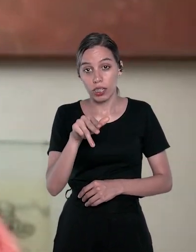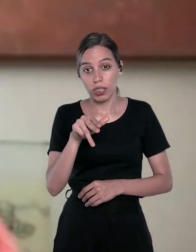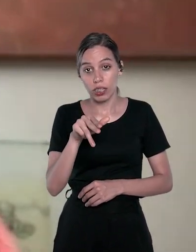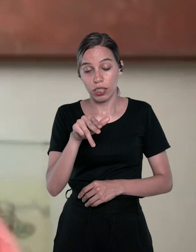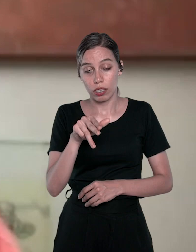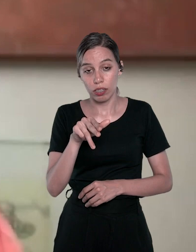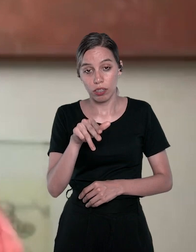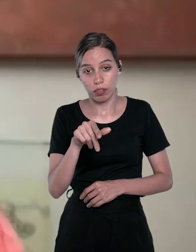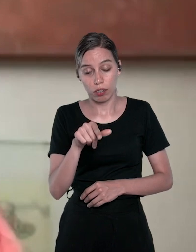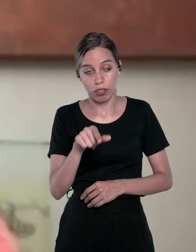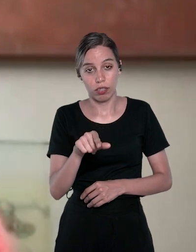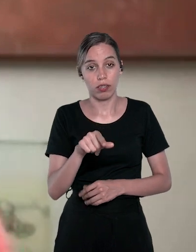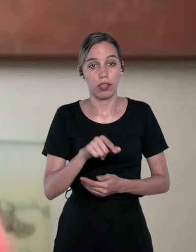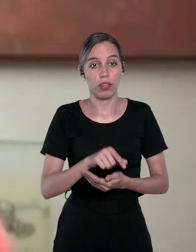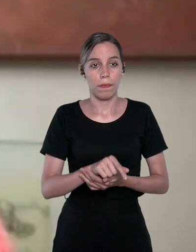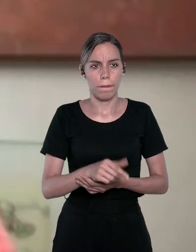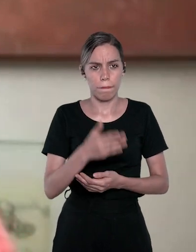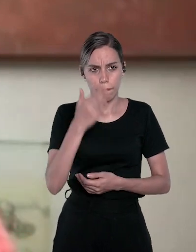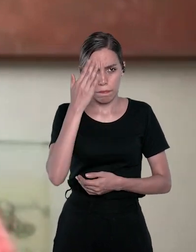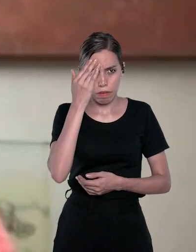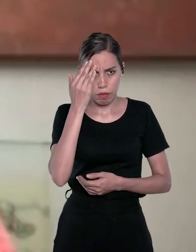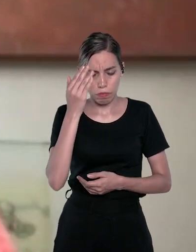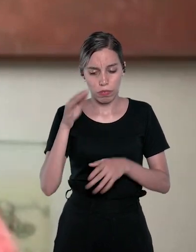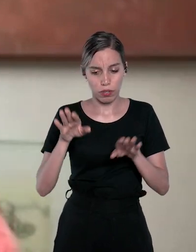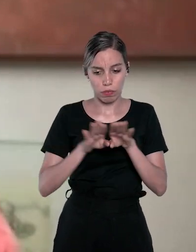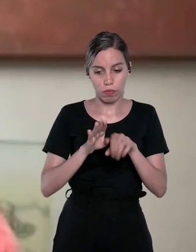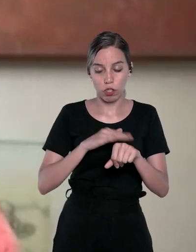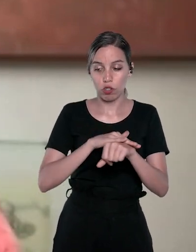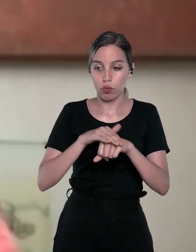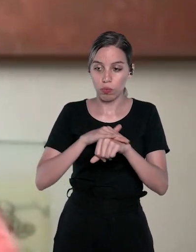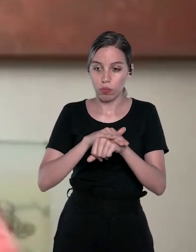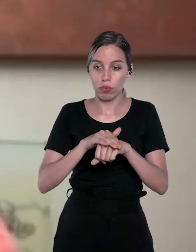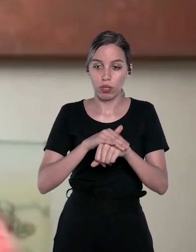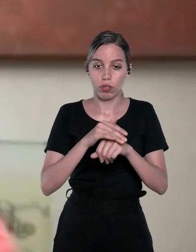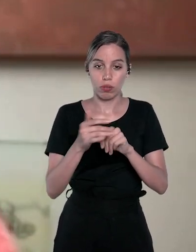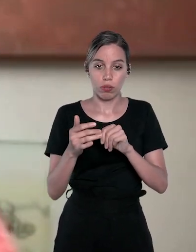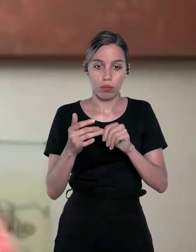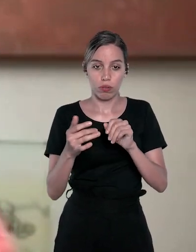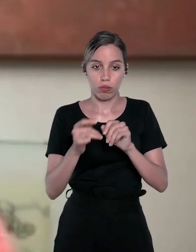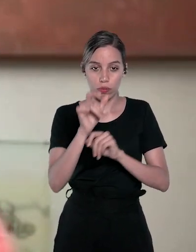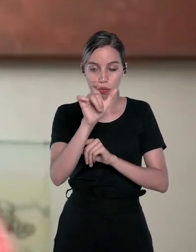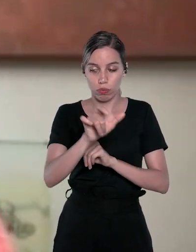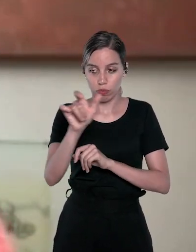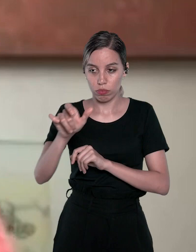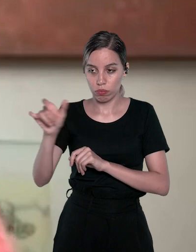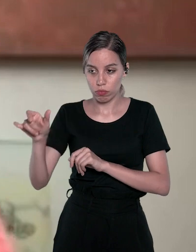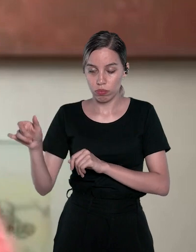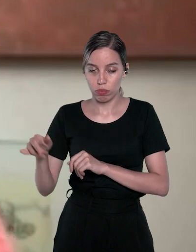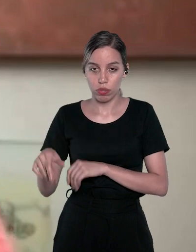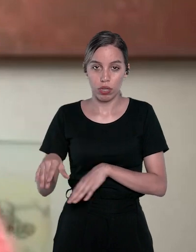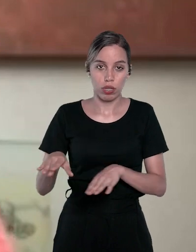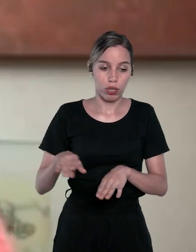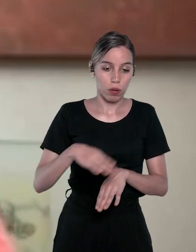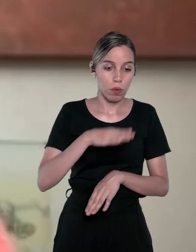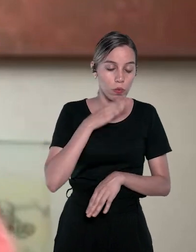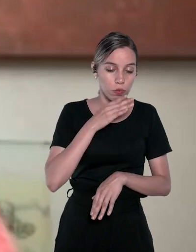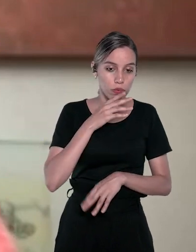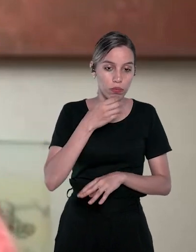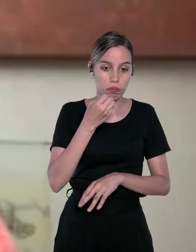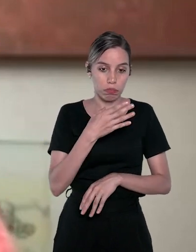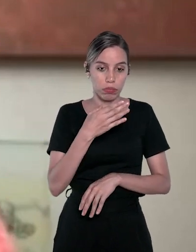literatura brasileira, que era um homem muito bem relacionado com o meio